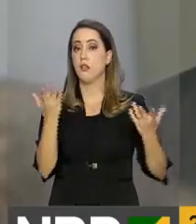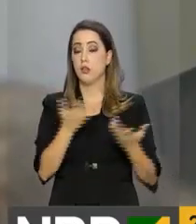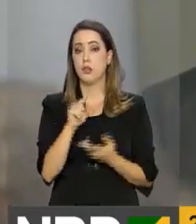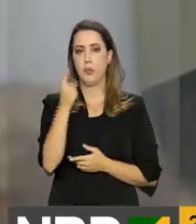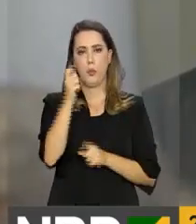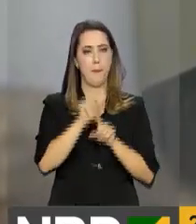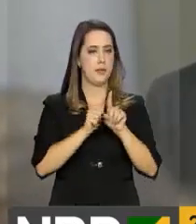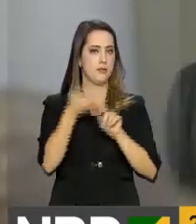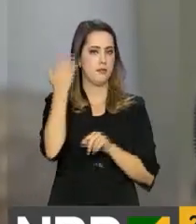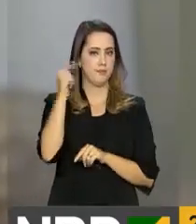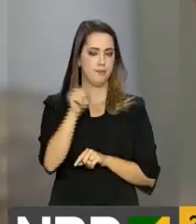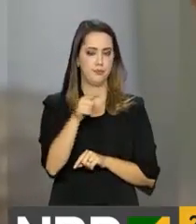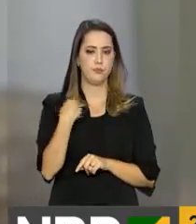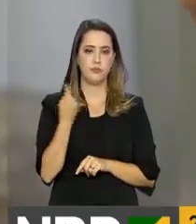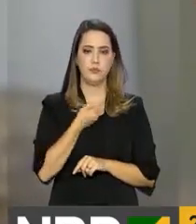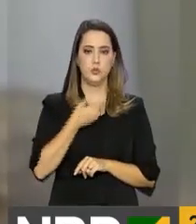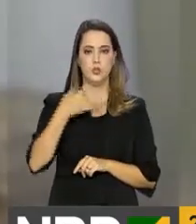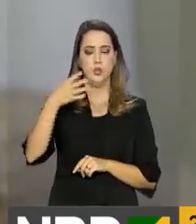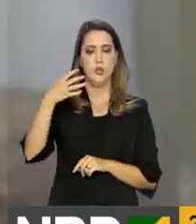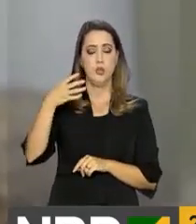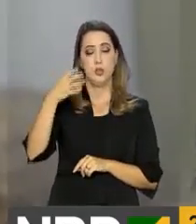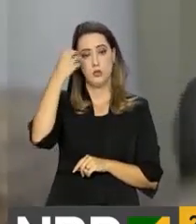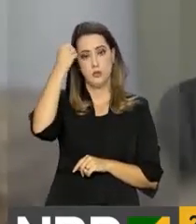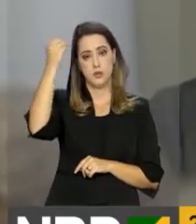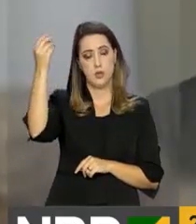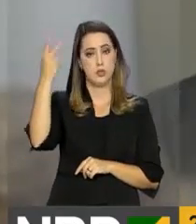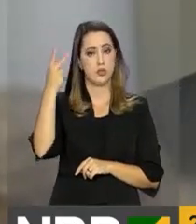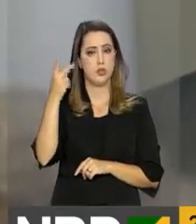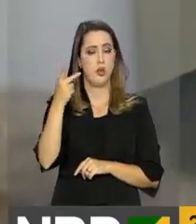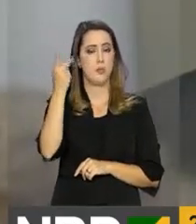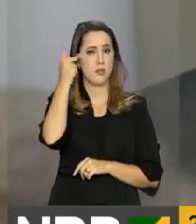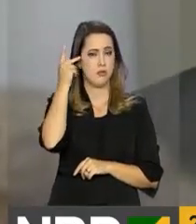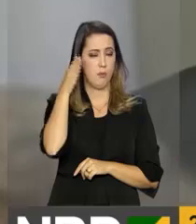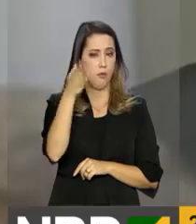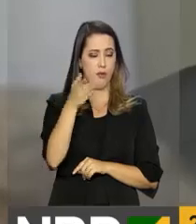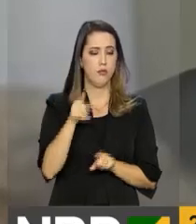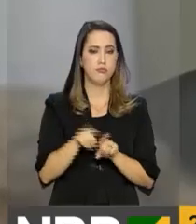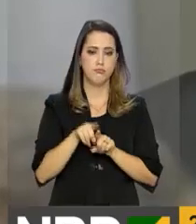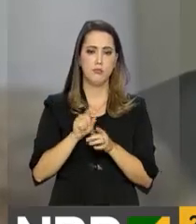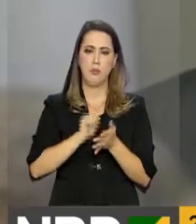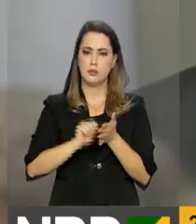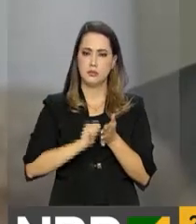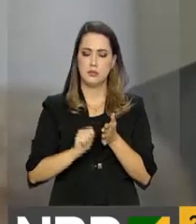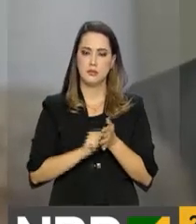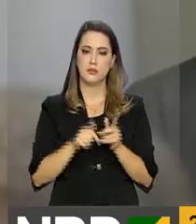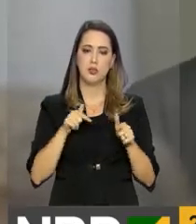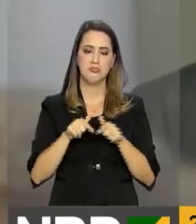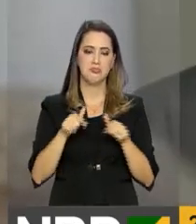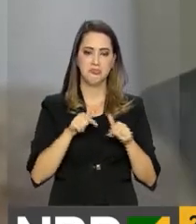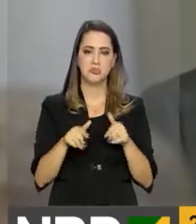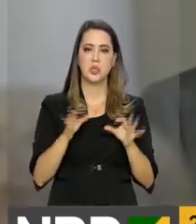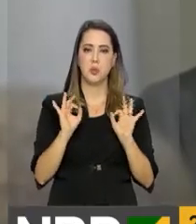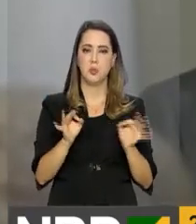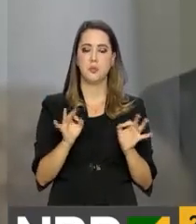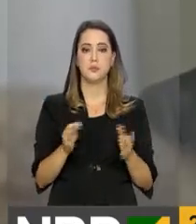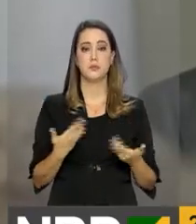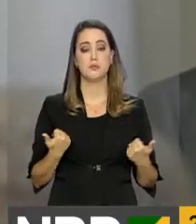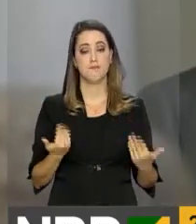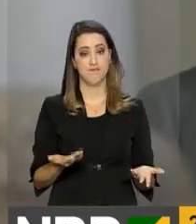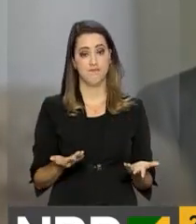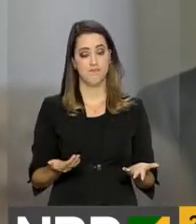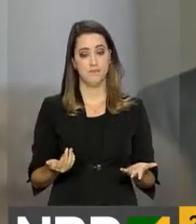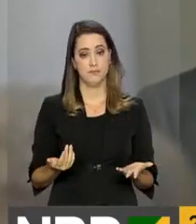coisa de um mês e meio, fomos a Ribeirão Preto, estávamos lá, para assinar esse ato que foi saudado por todo o setor sucro-coleiro,